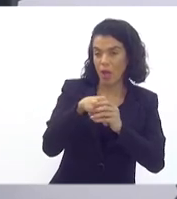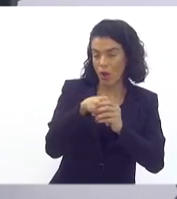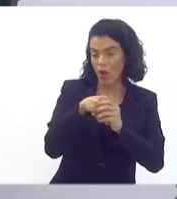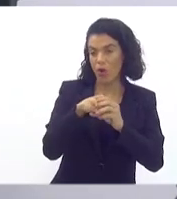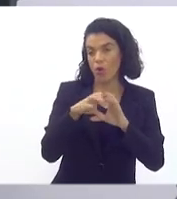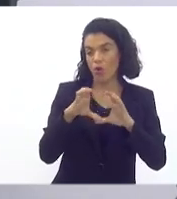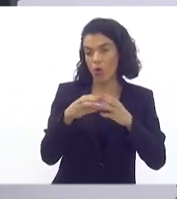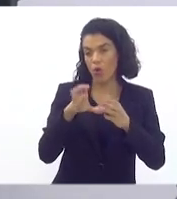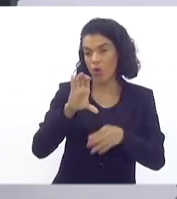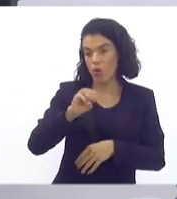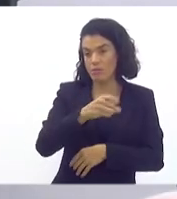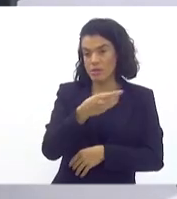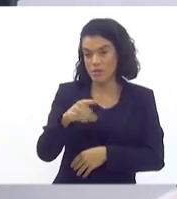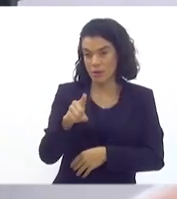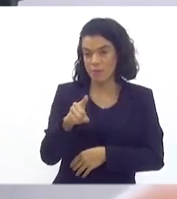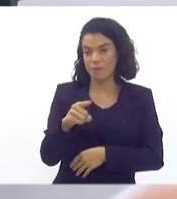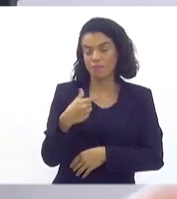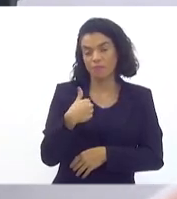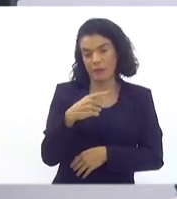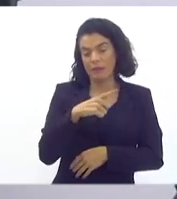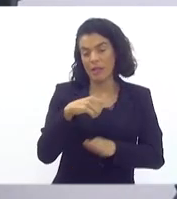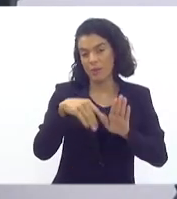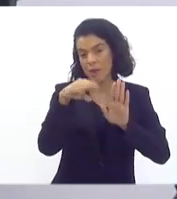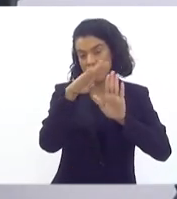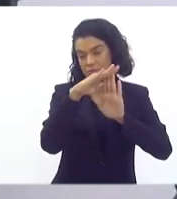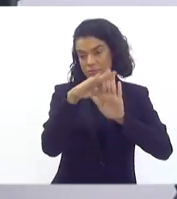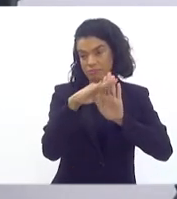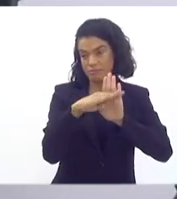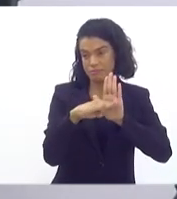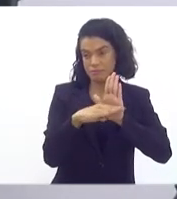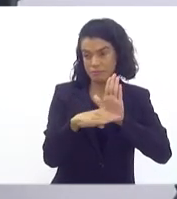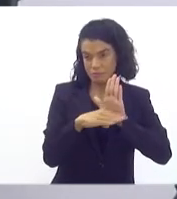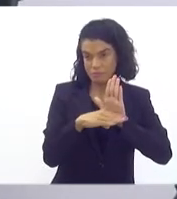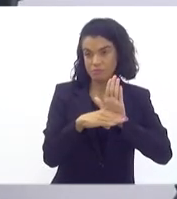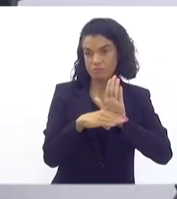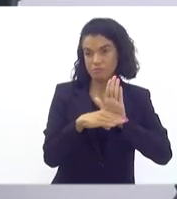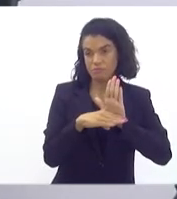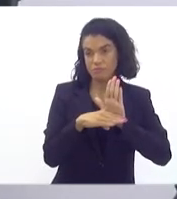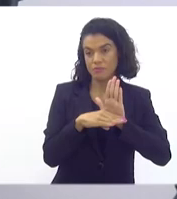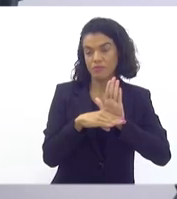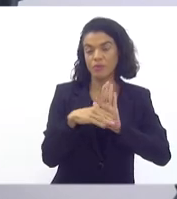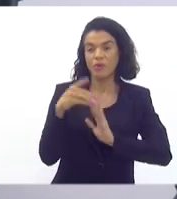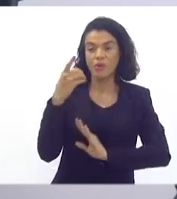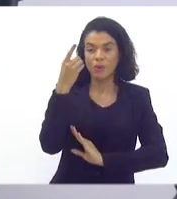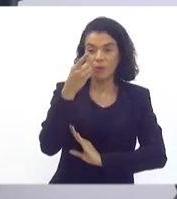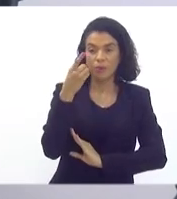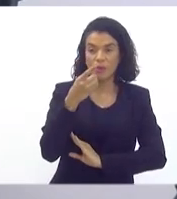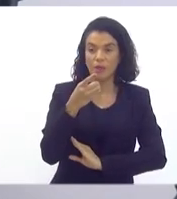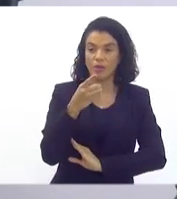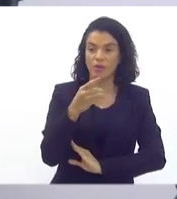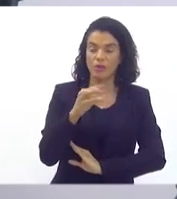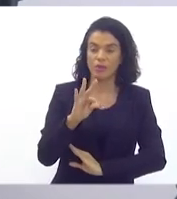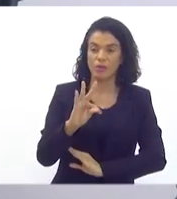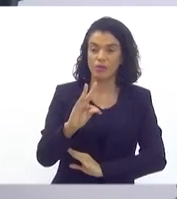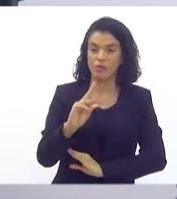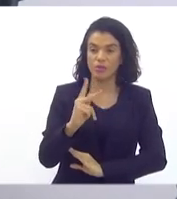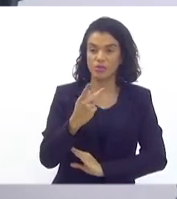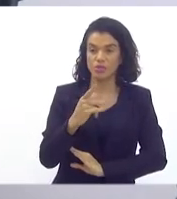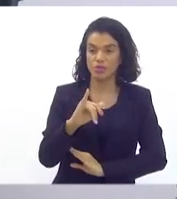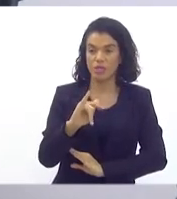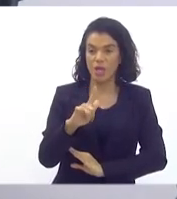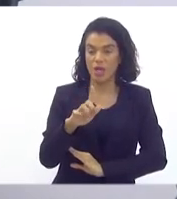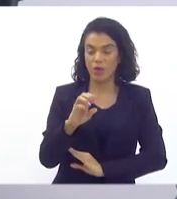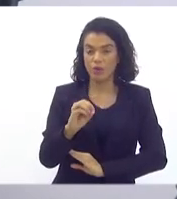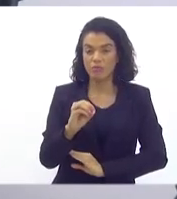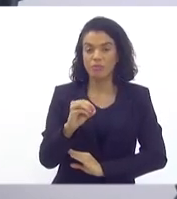há uma programação conforme encaminhamento aprovado por essa CPI do deputado Thiago Rangel para que nós possamos fazer